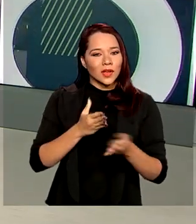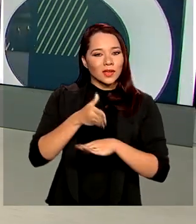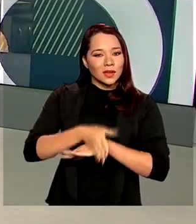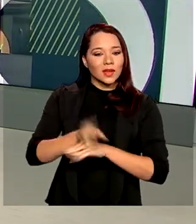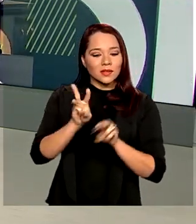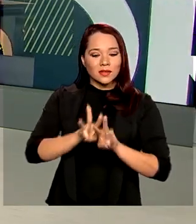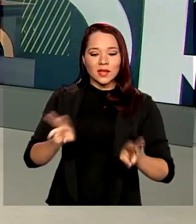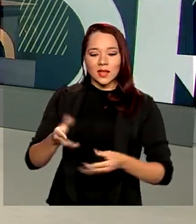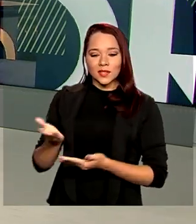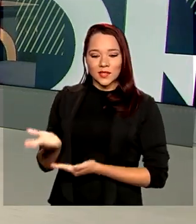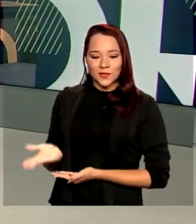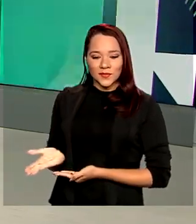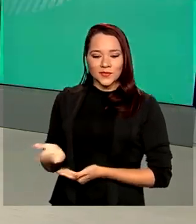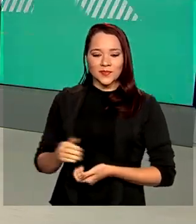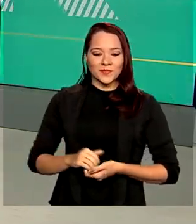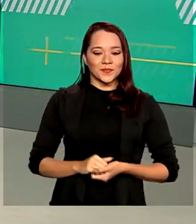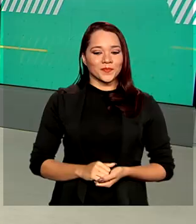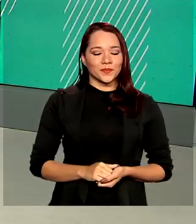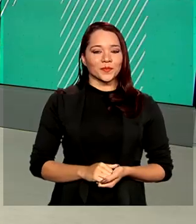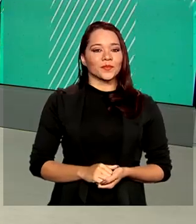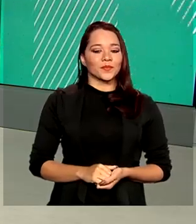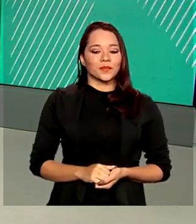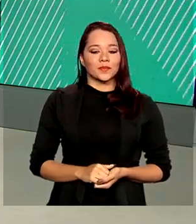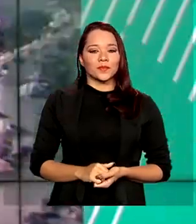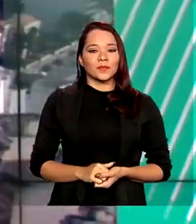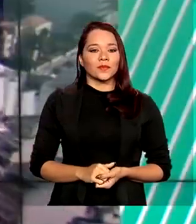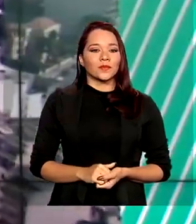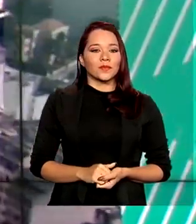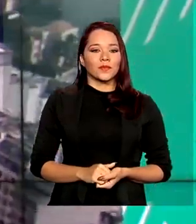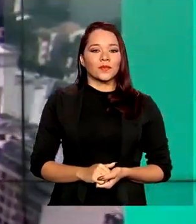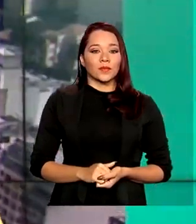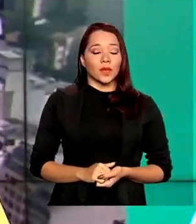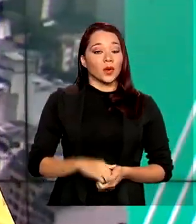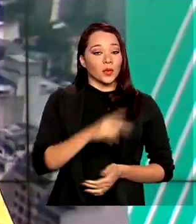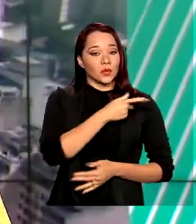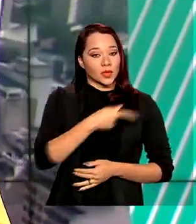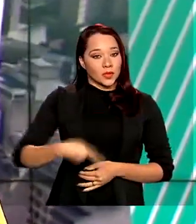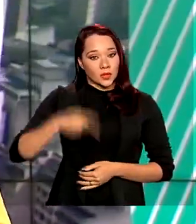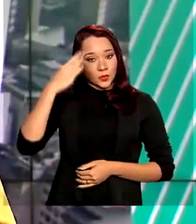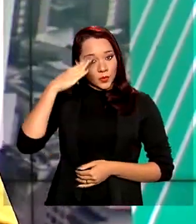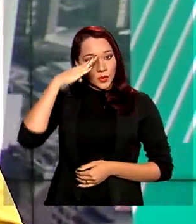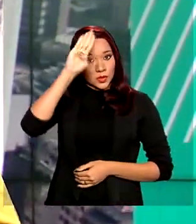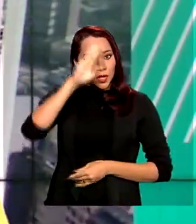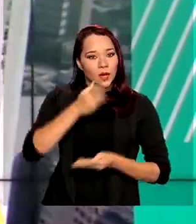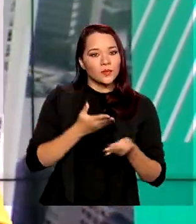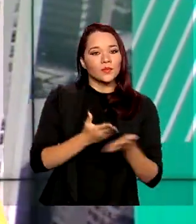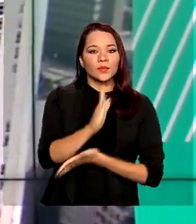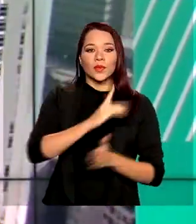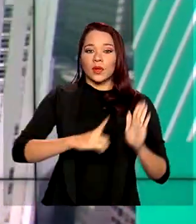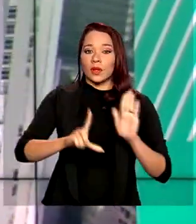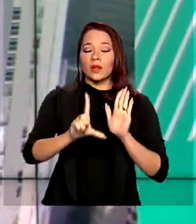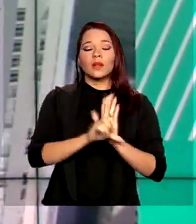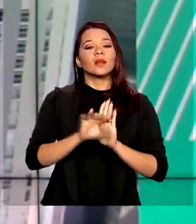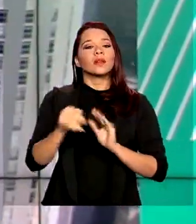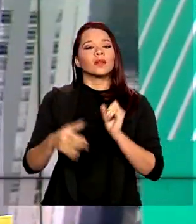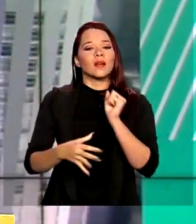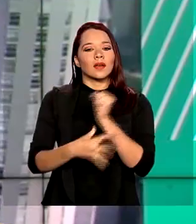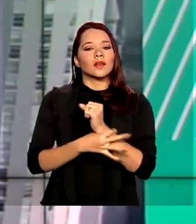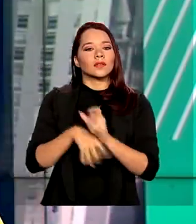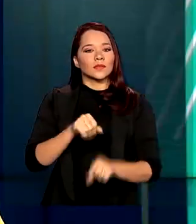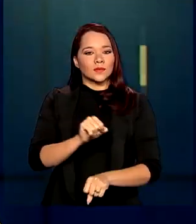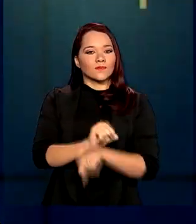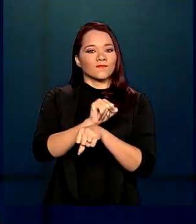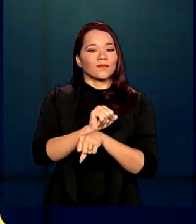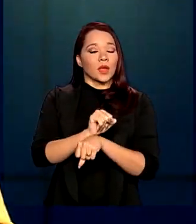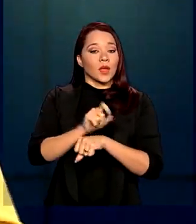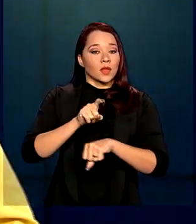sisualuno.mec.gov.br. E o presidente Jair Bolsonaro sancionou a lei que garante a suspensão